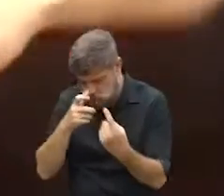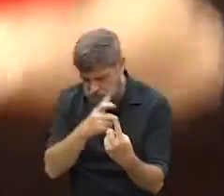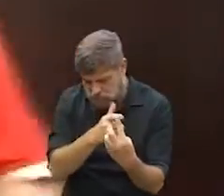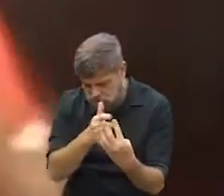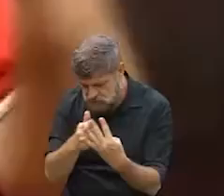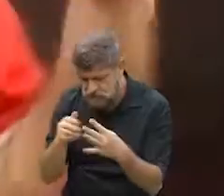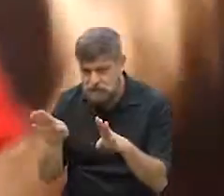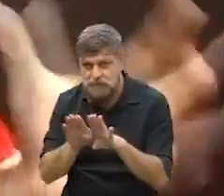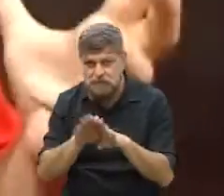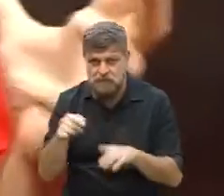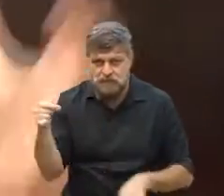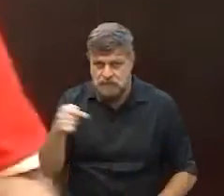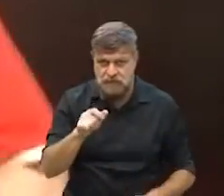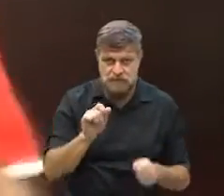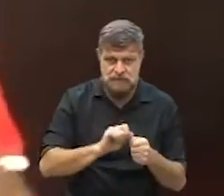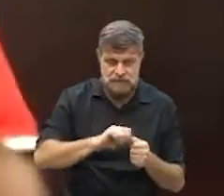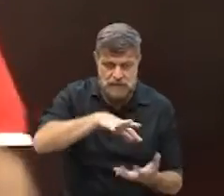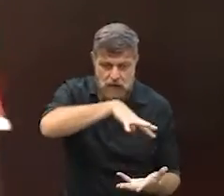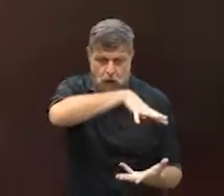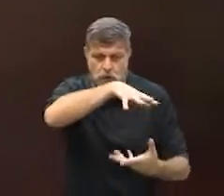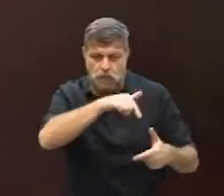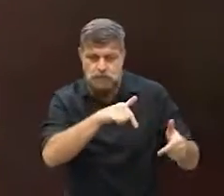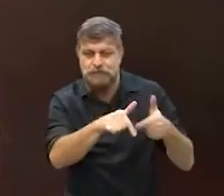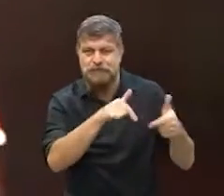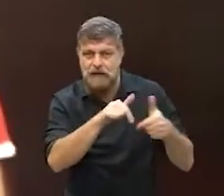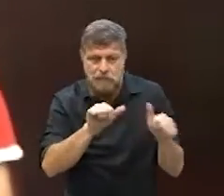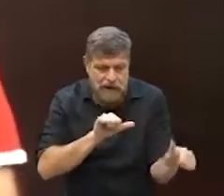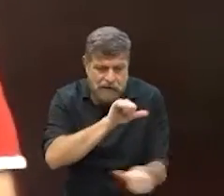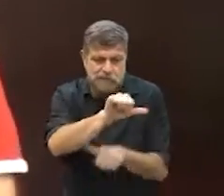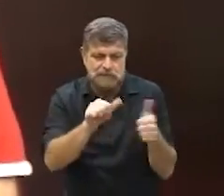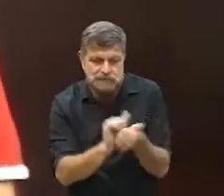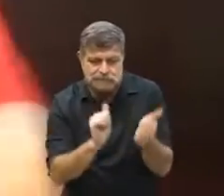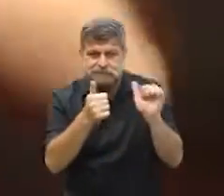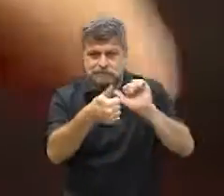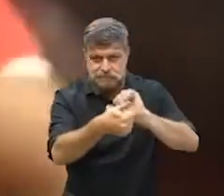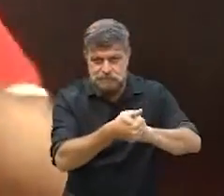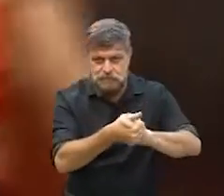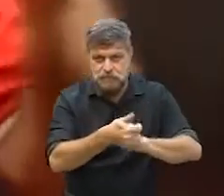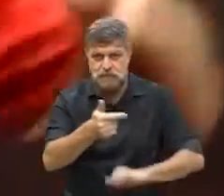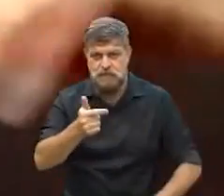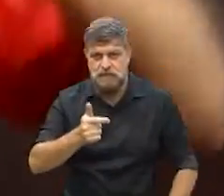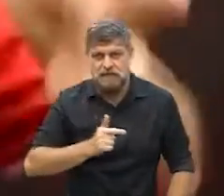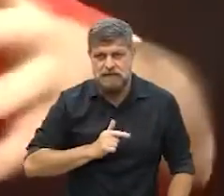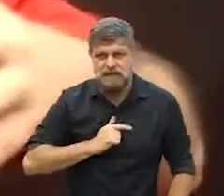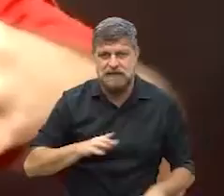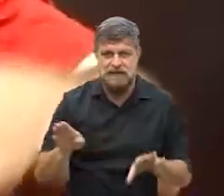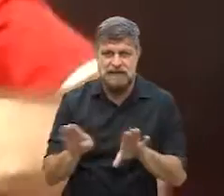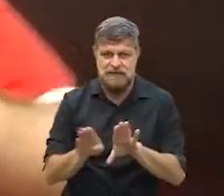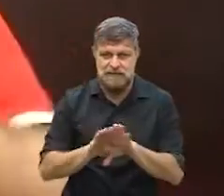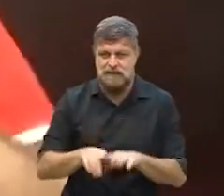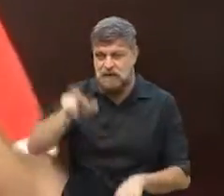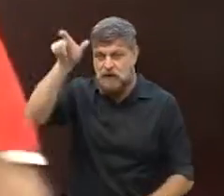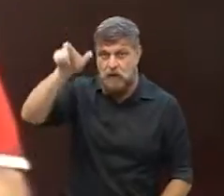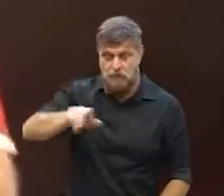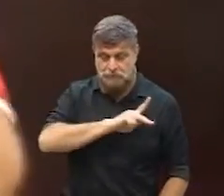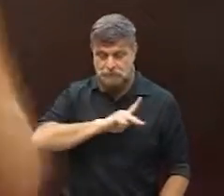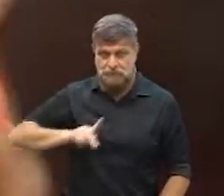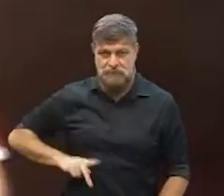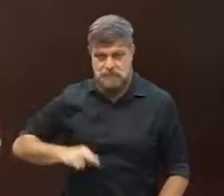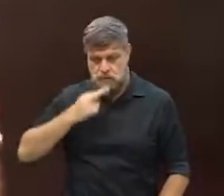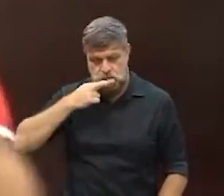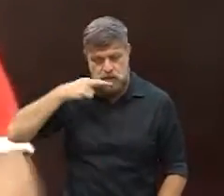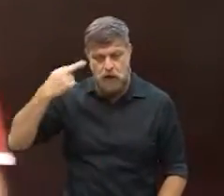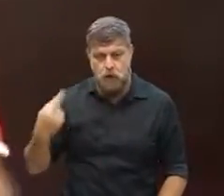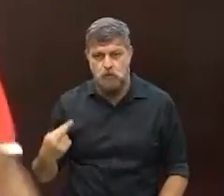imunização, também reconfiguraram o mundo do trabalho. Então, Vladimir Putin dando jeitos